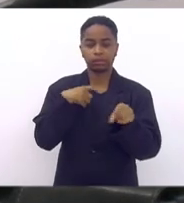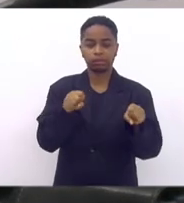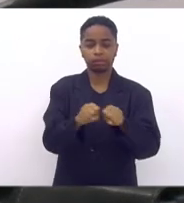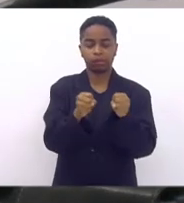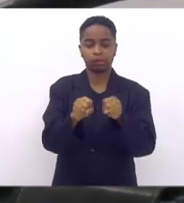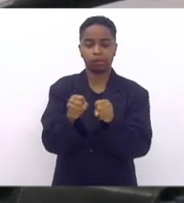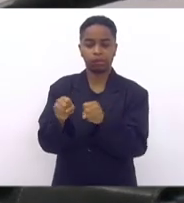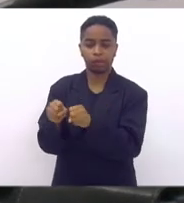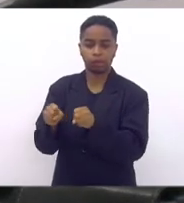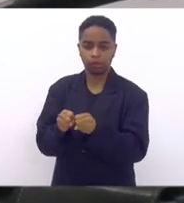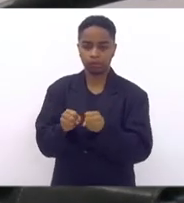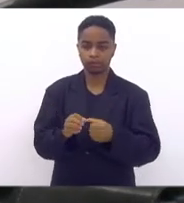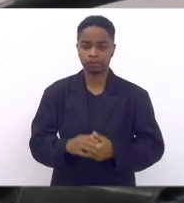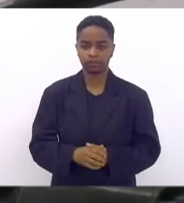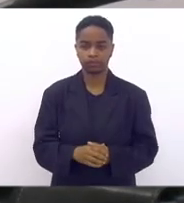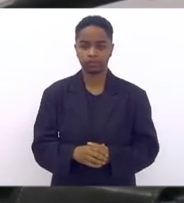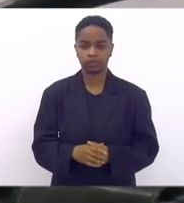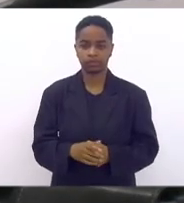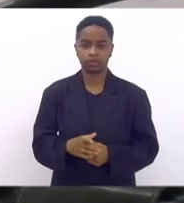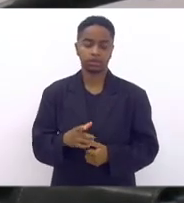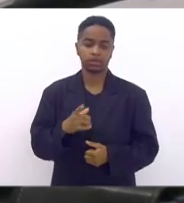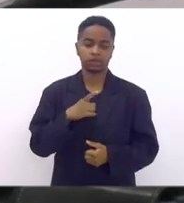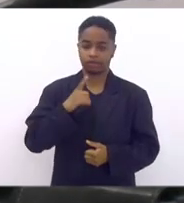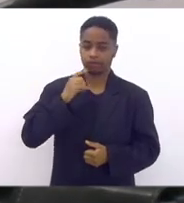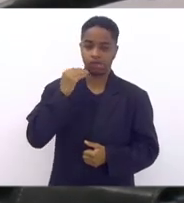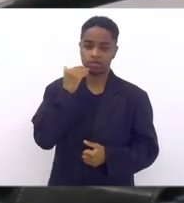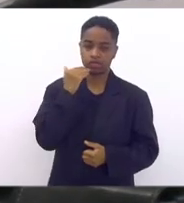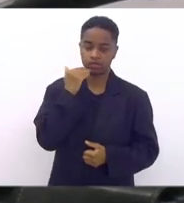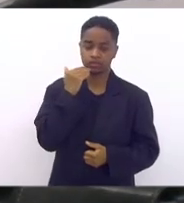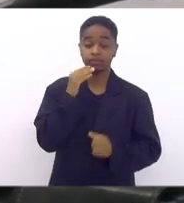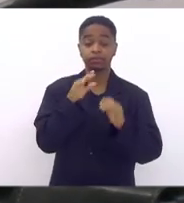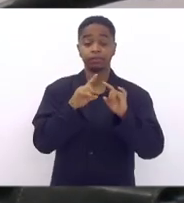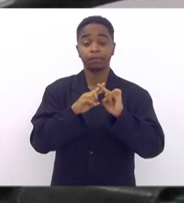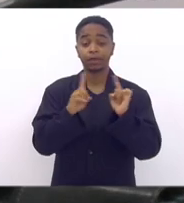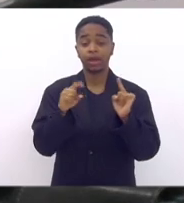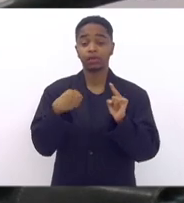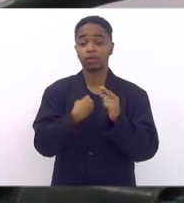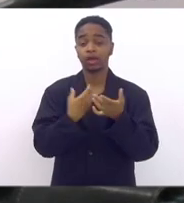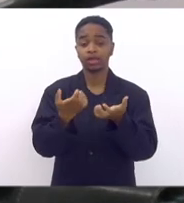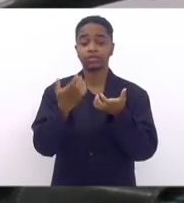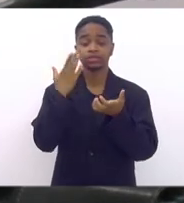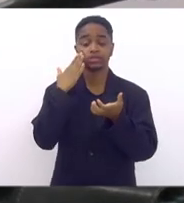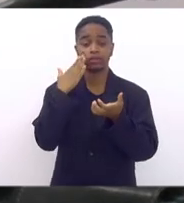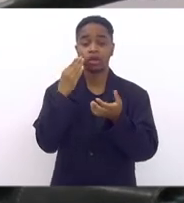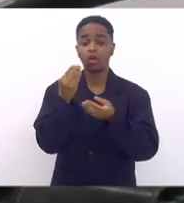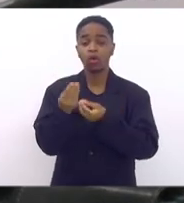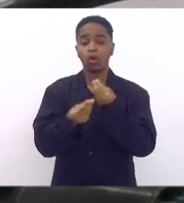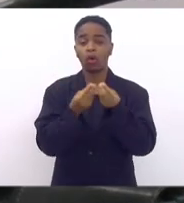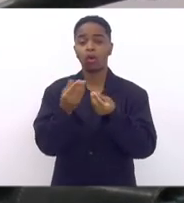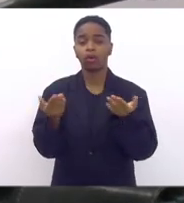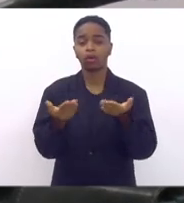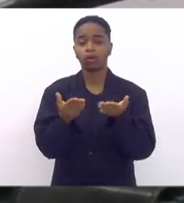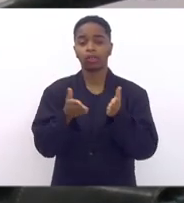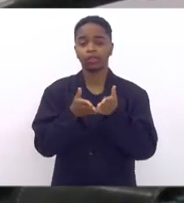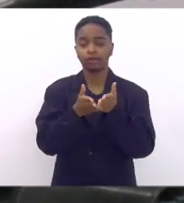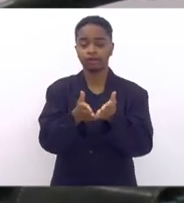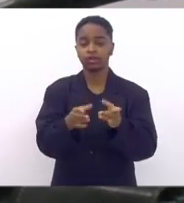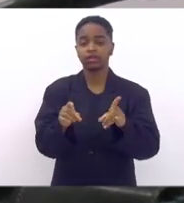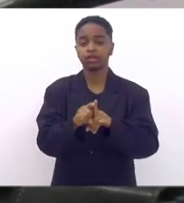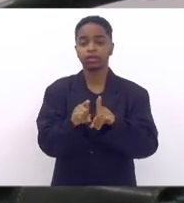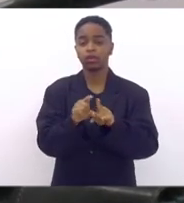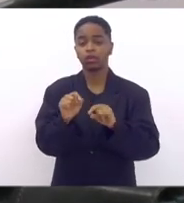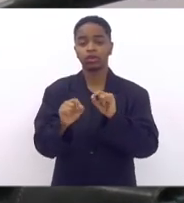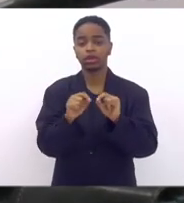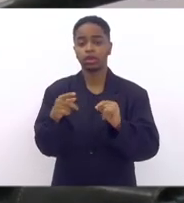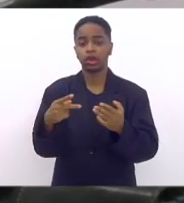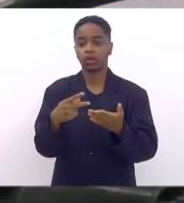Estado de corrosão da estrutura vamos querer saber do iné Quais são as condições atuais do navio e quais são as consequênci sobre isso